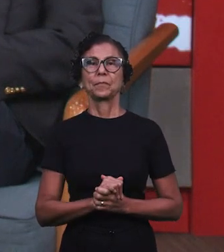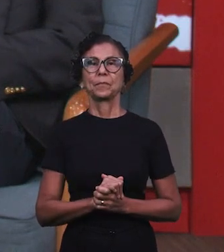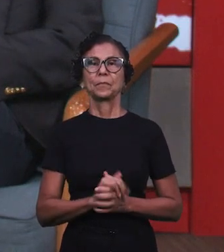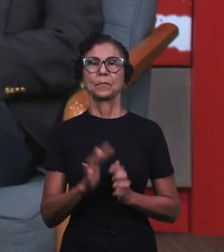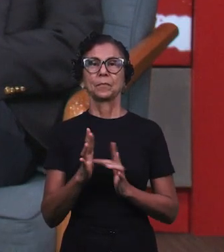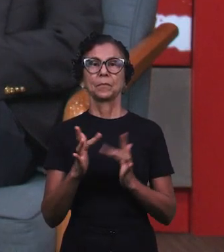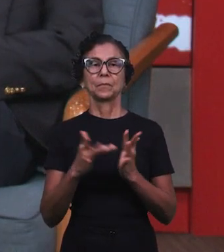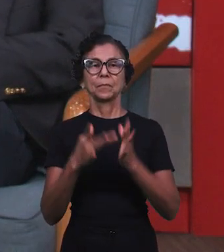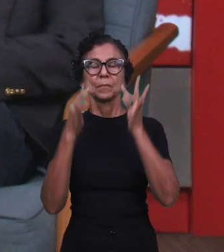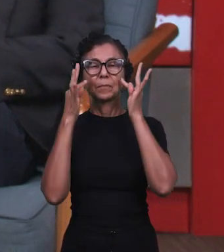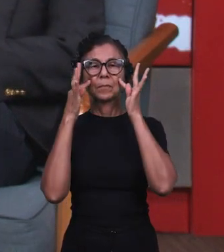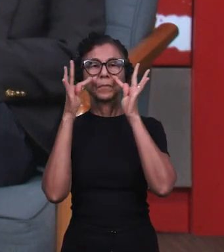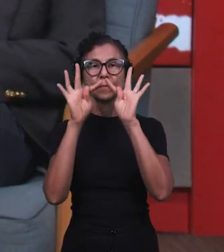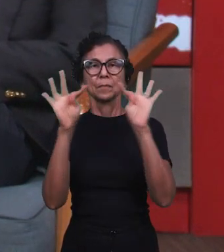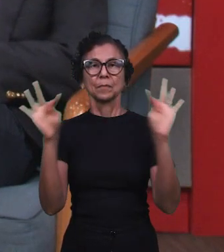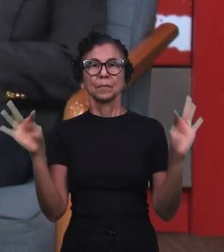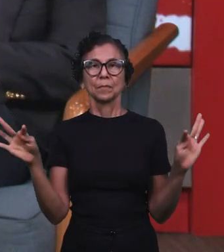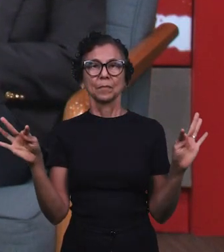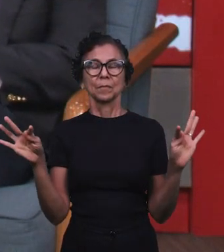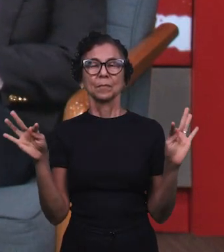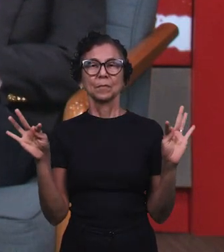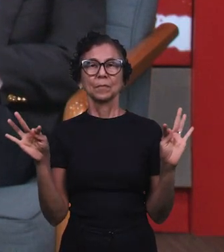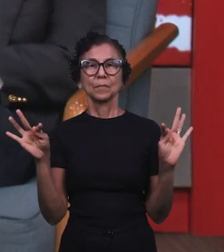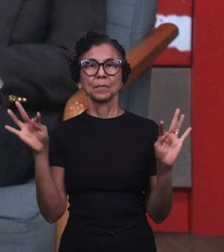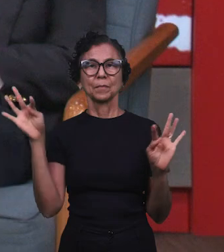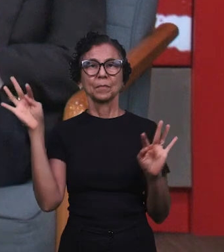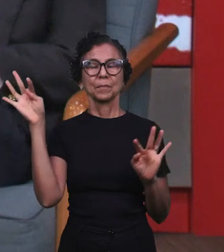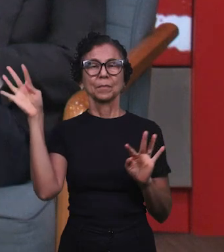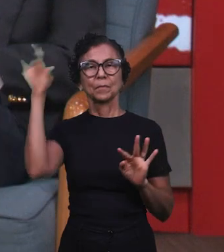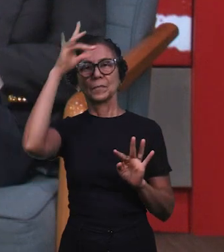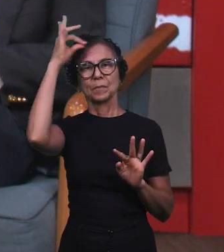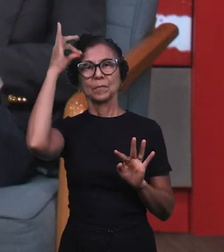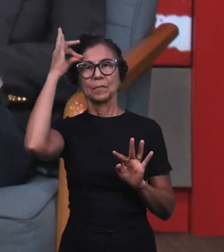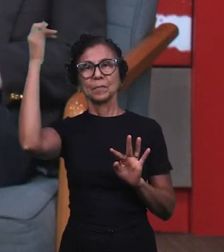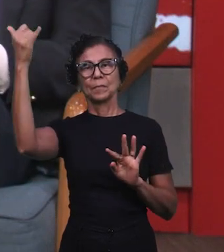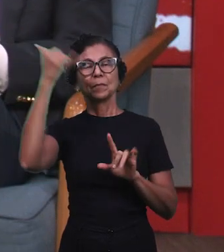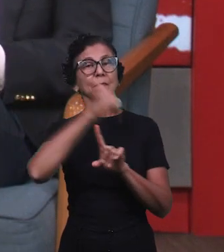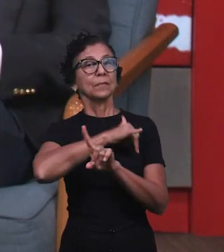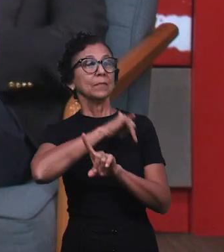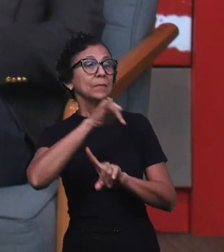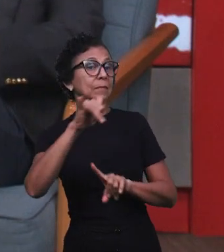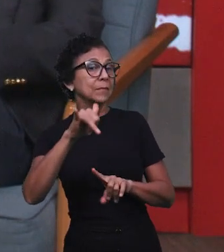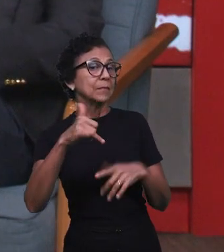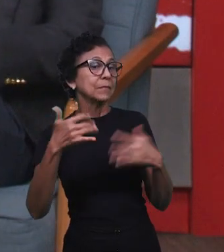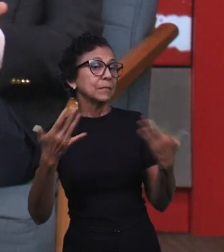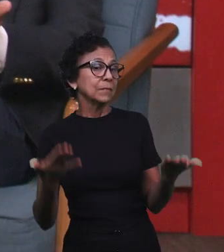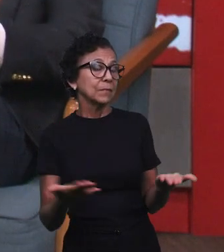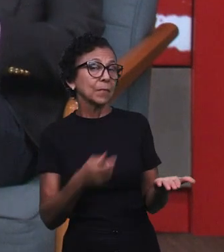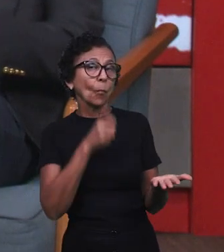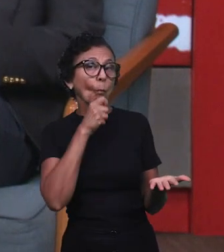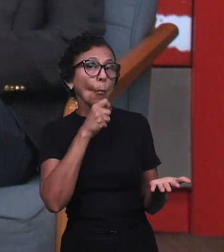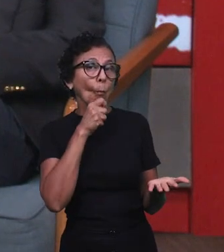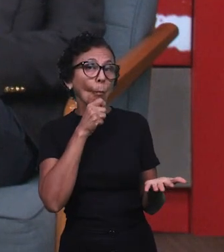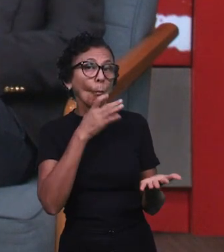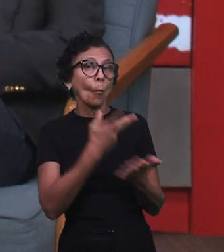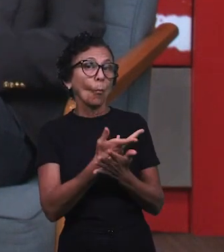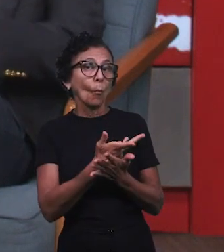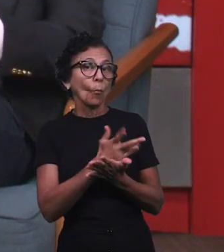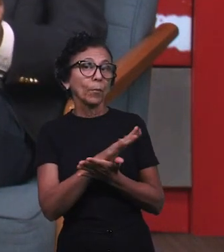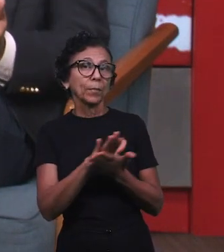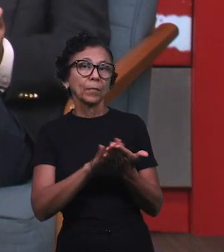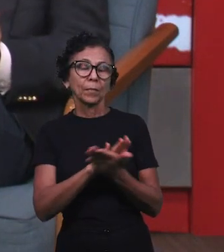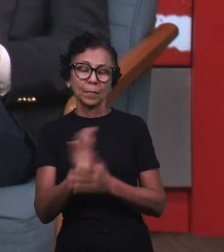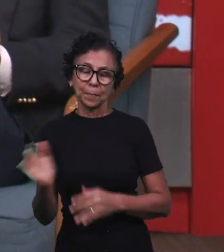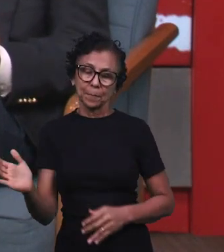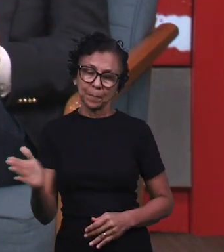testemunho de Jesus é o espírito de profecia. Então, sem isso, o que acontece? Nada. Então,